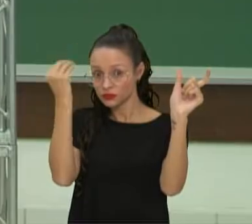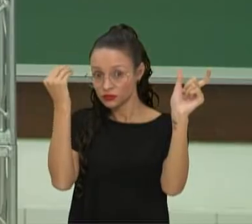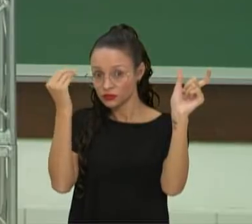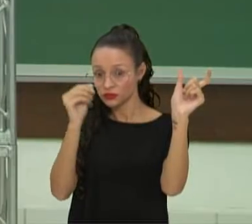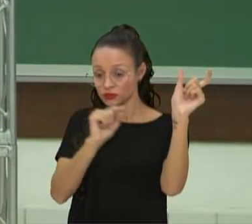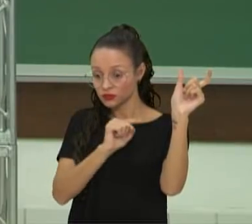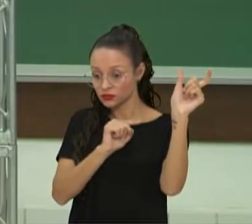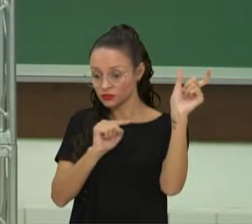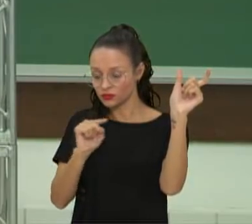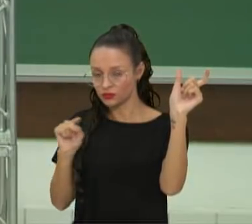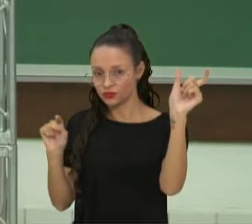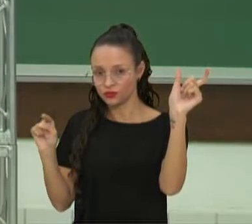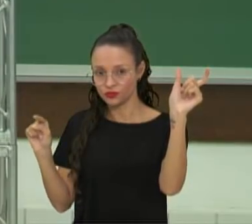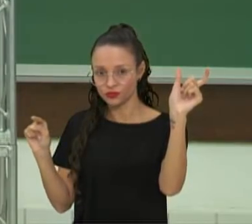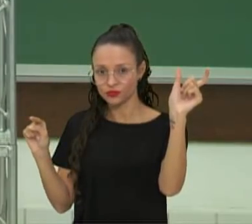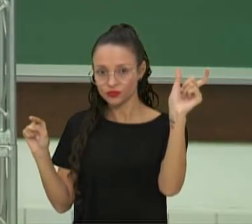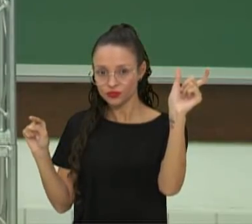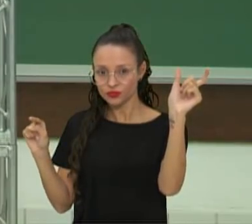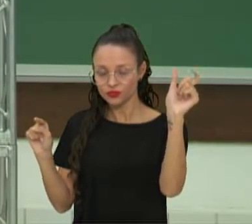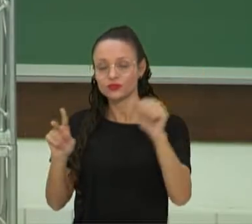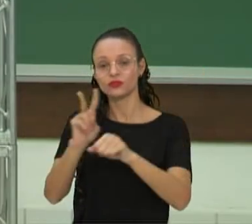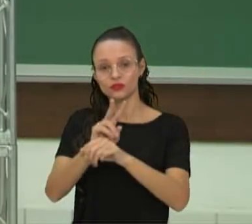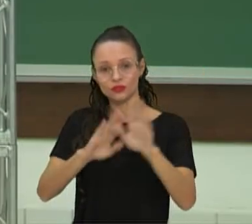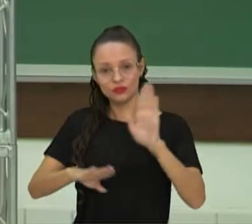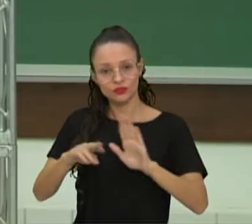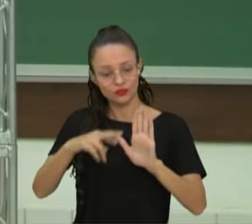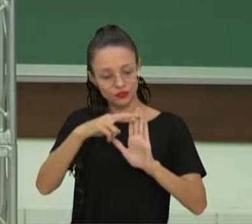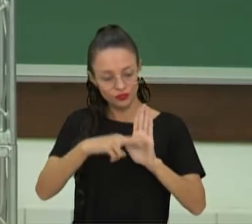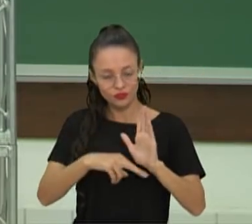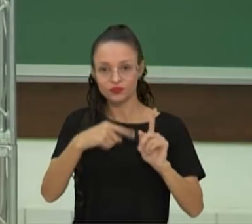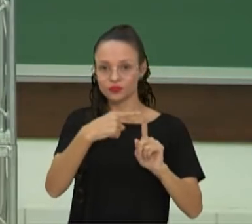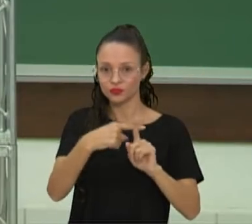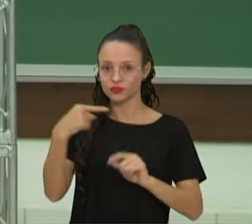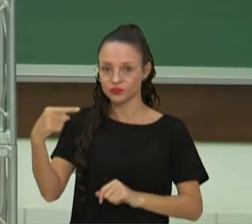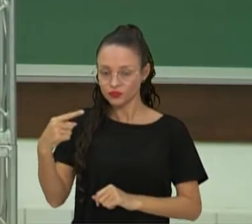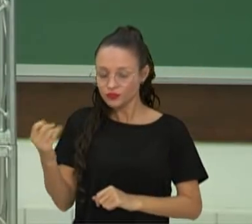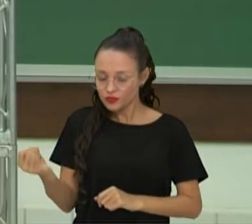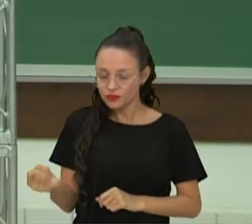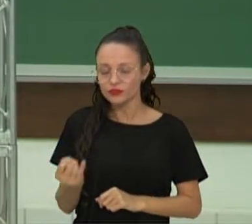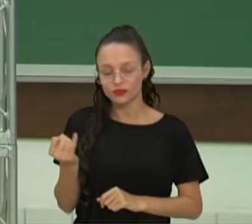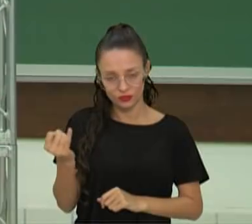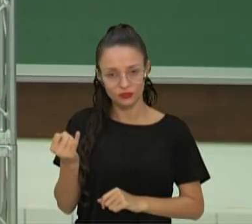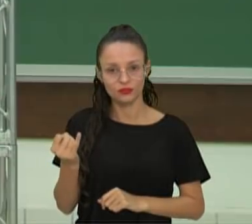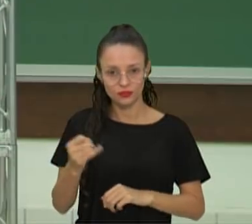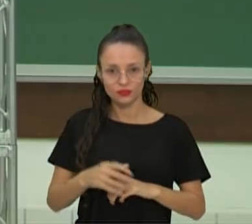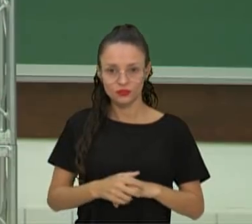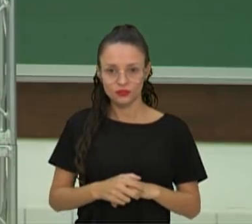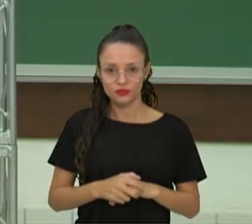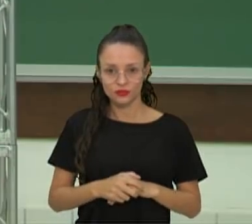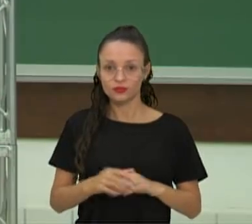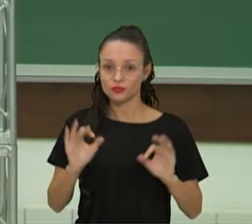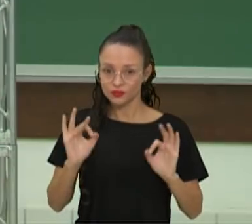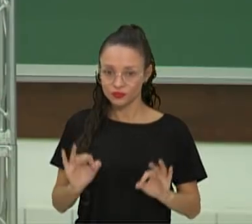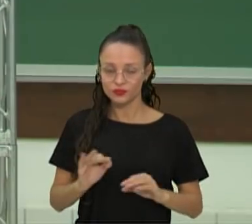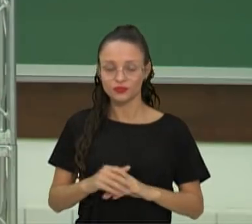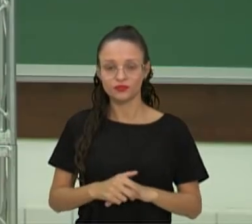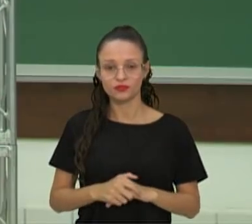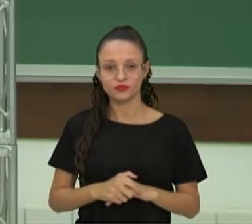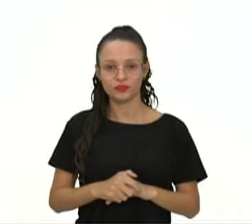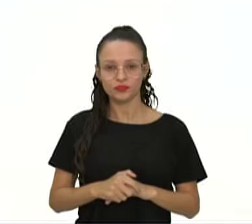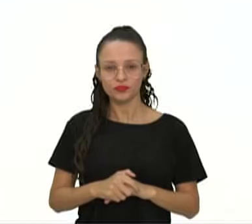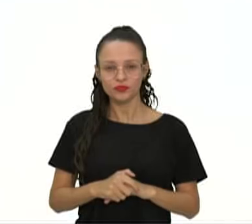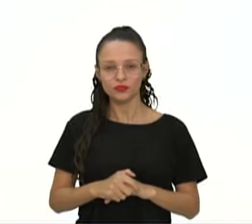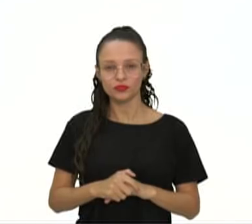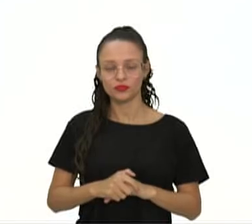nenhum. Não esqueça de nenhum. Cuide também com a regra de sinais. É bem importante cuidar com a regra de sinal, certo?